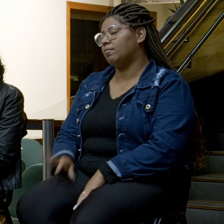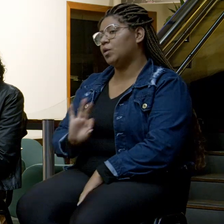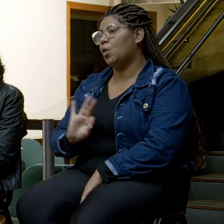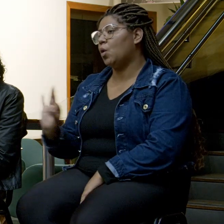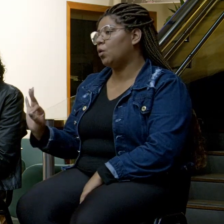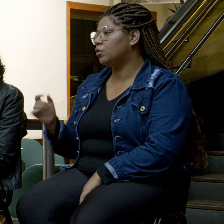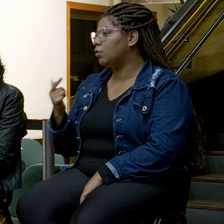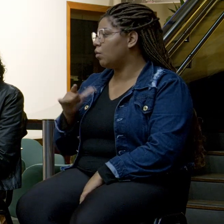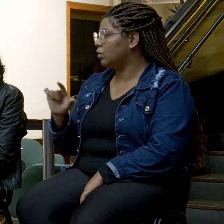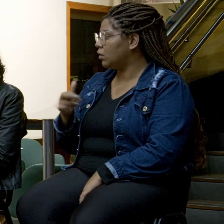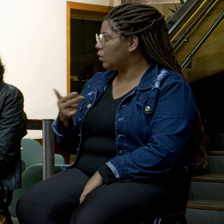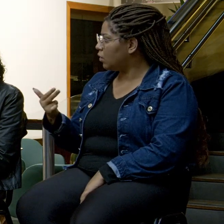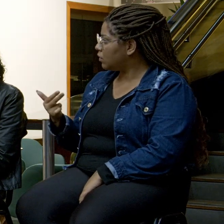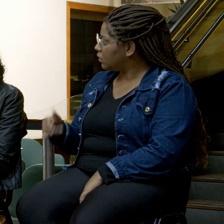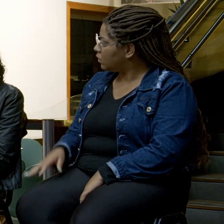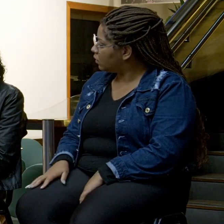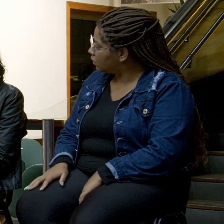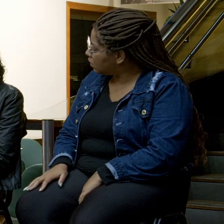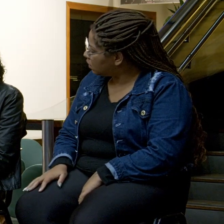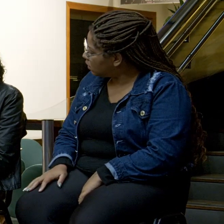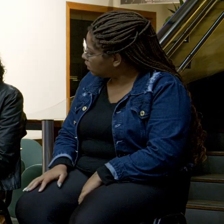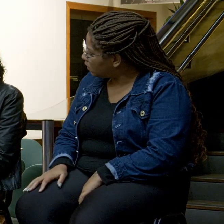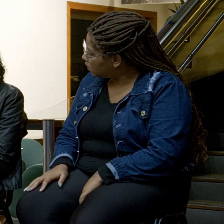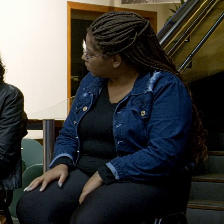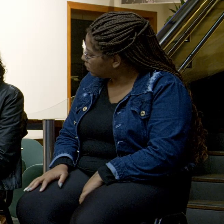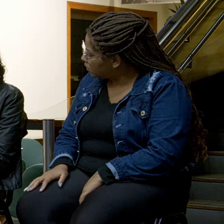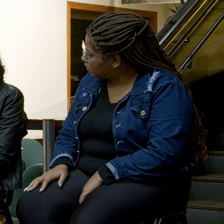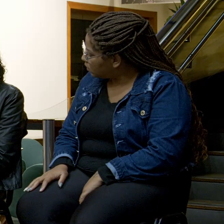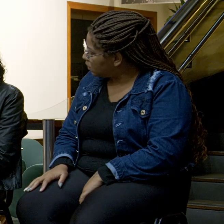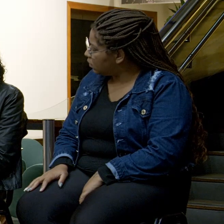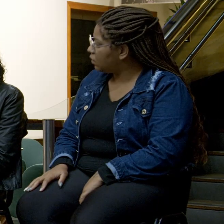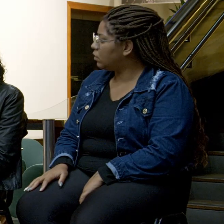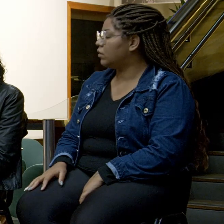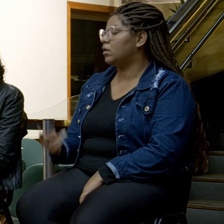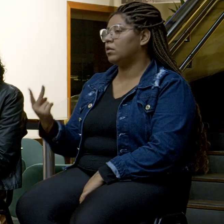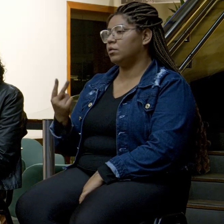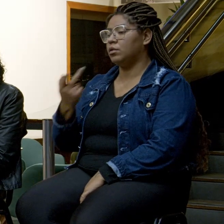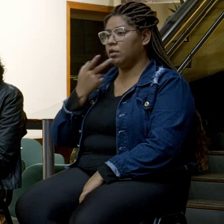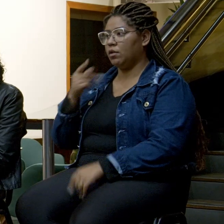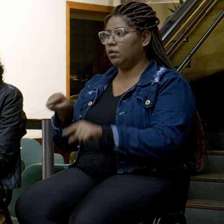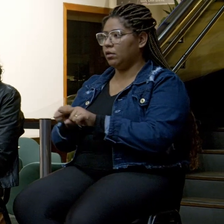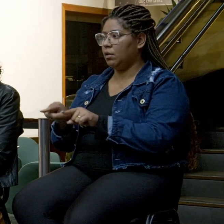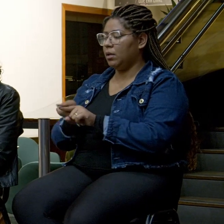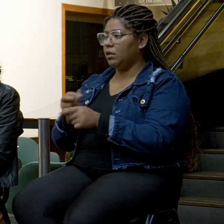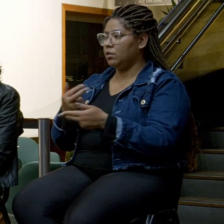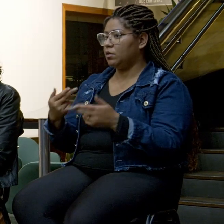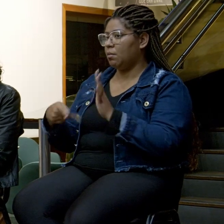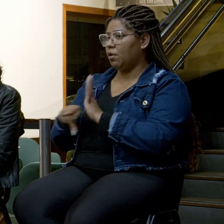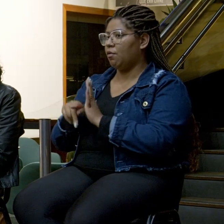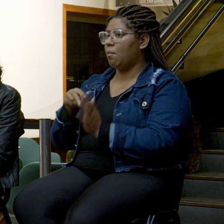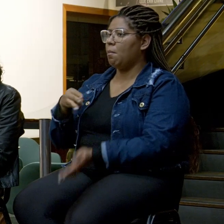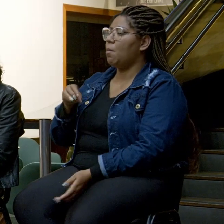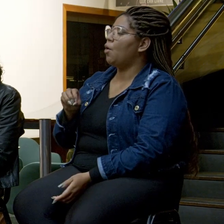Ótimo. Um outro ponto, só para a gente... Acho que vocês ambas mencionaram a questão do manifesto antropófago e principalmente a